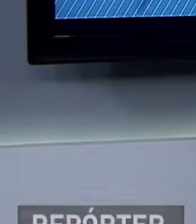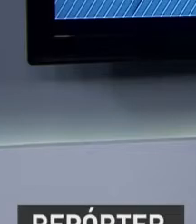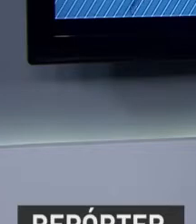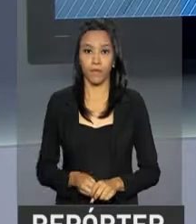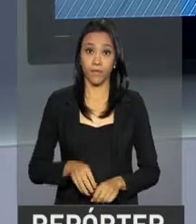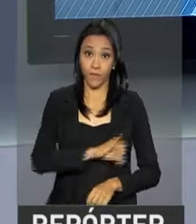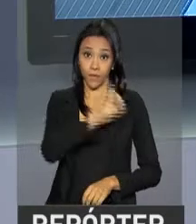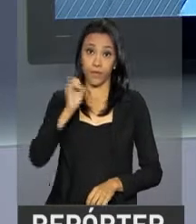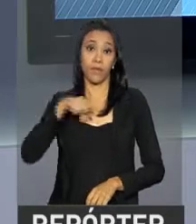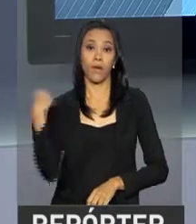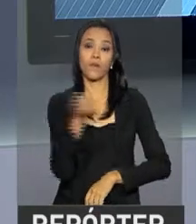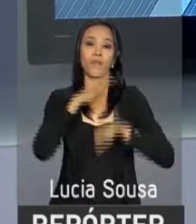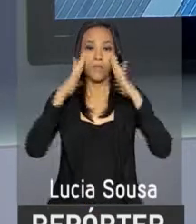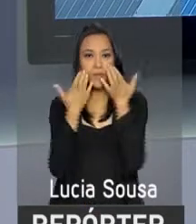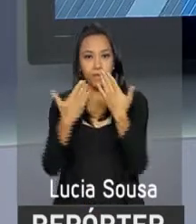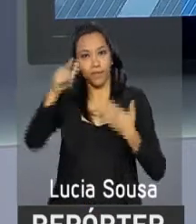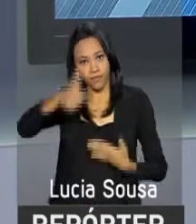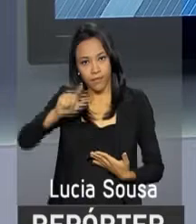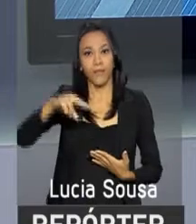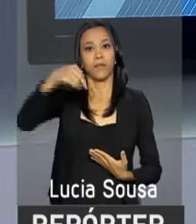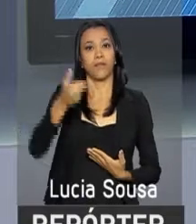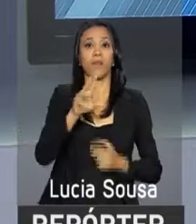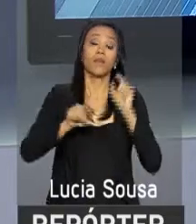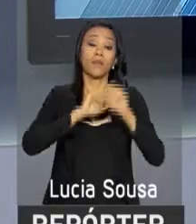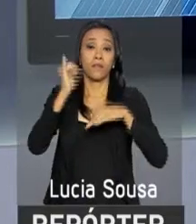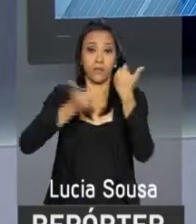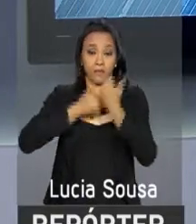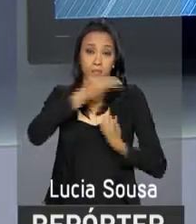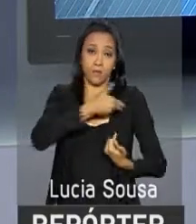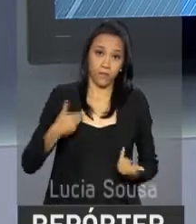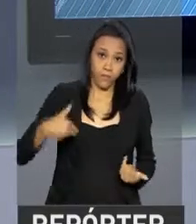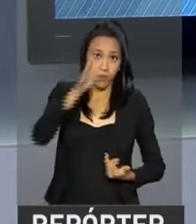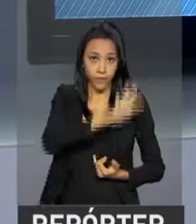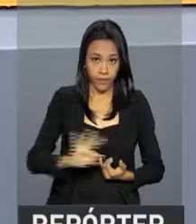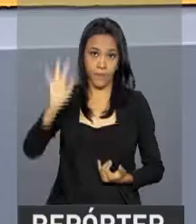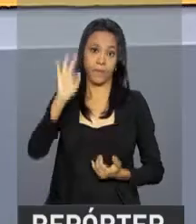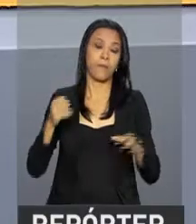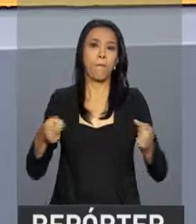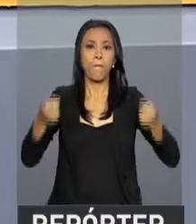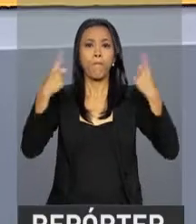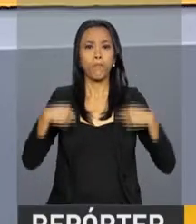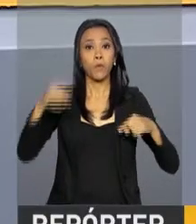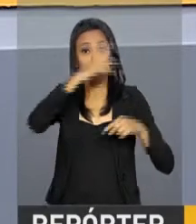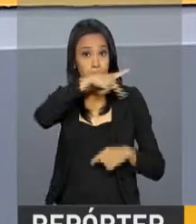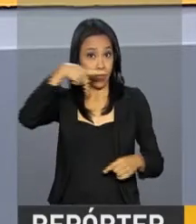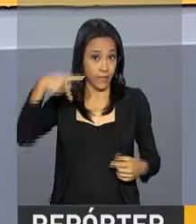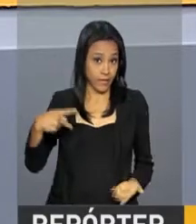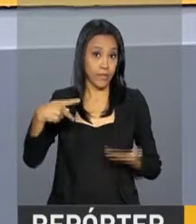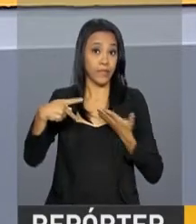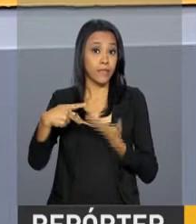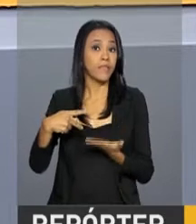olá estamos de volta com o repórter nbr e as notícias do governo federal o presidente da república